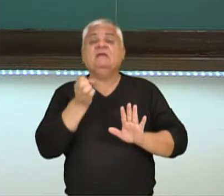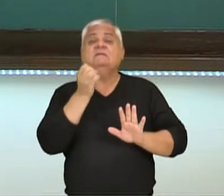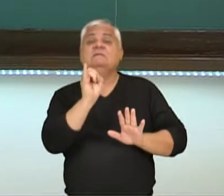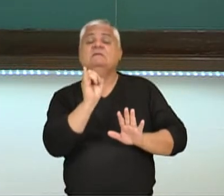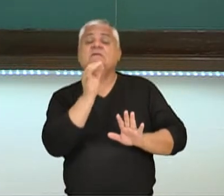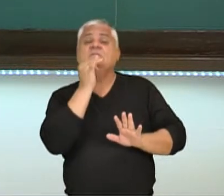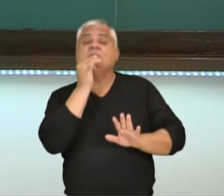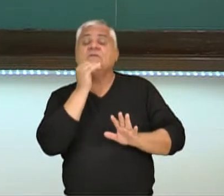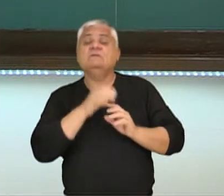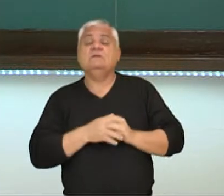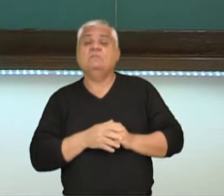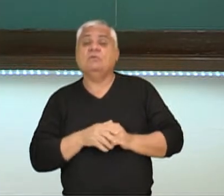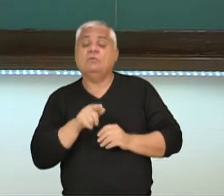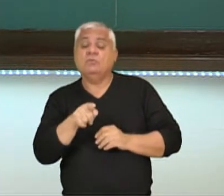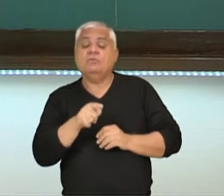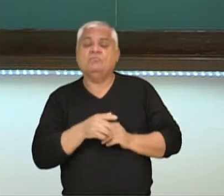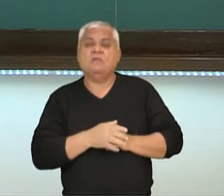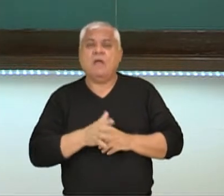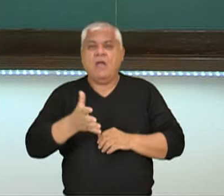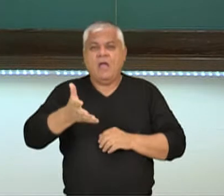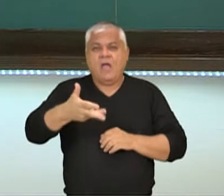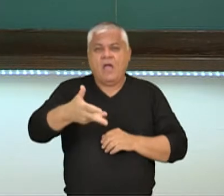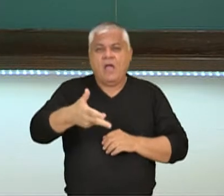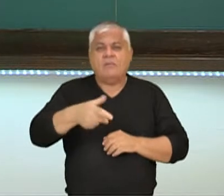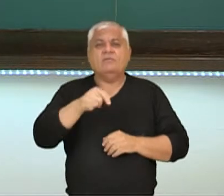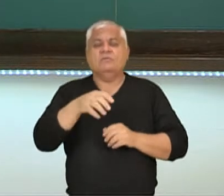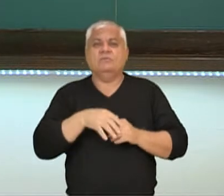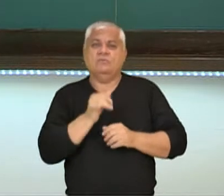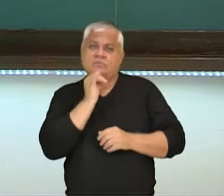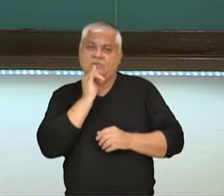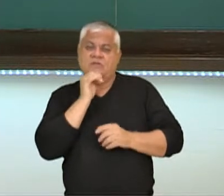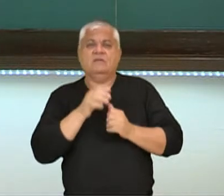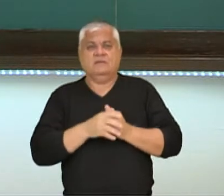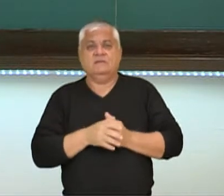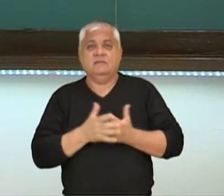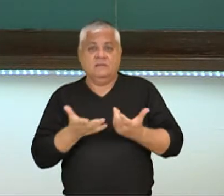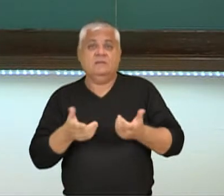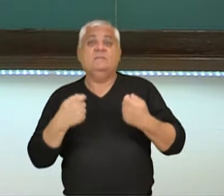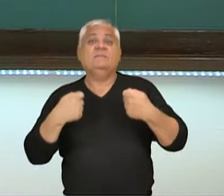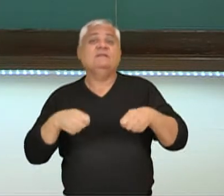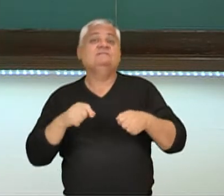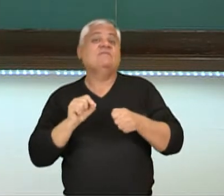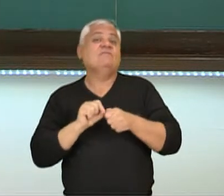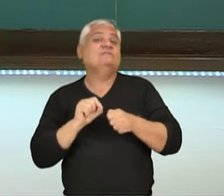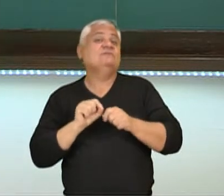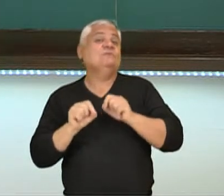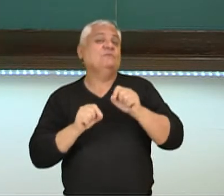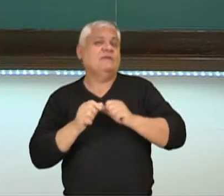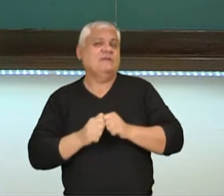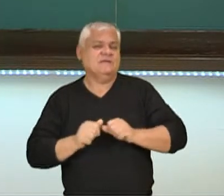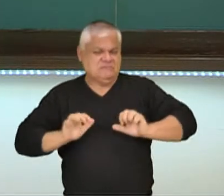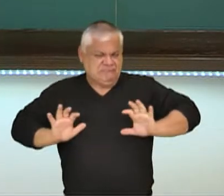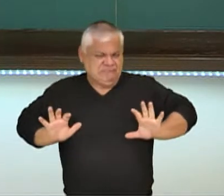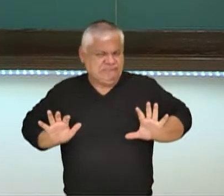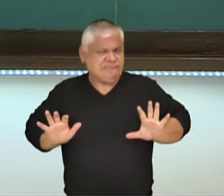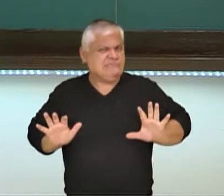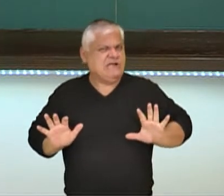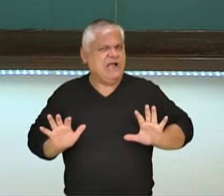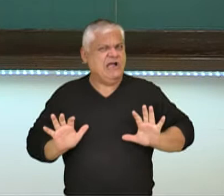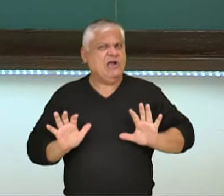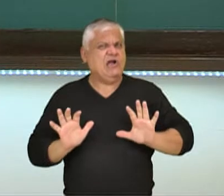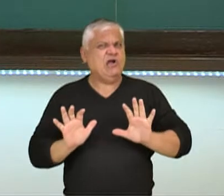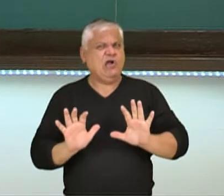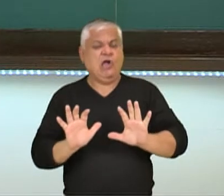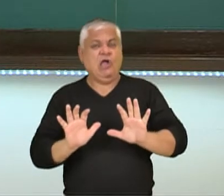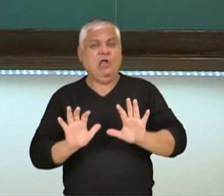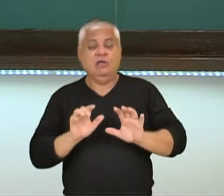dar a esse carro uma maior aceleração, é óbvio que você vai ter que fazer maior força. Então, fica atento.